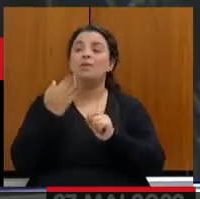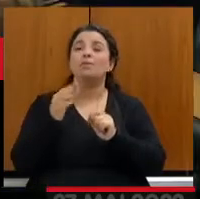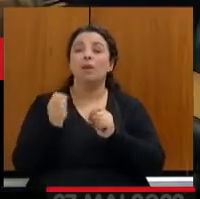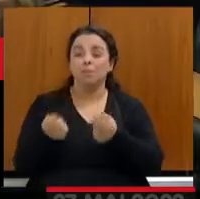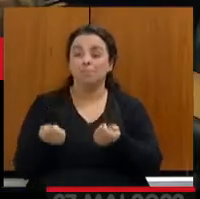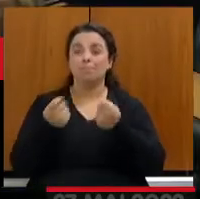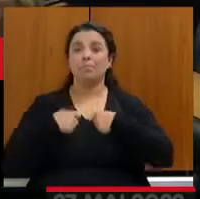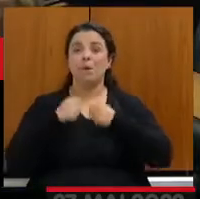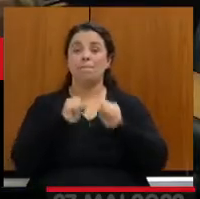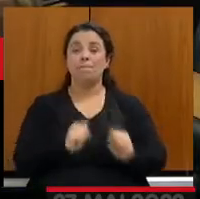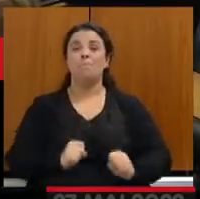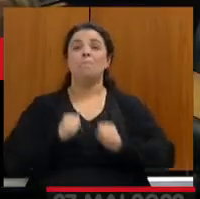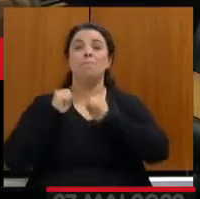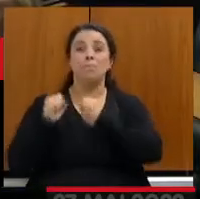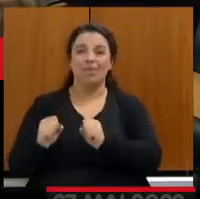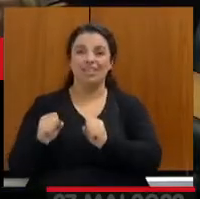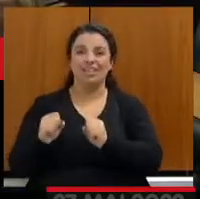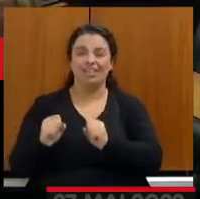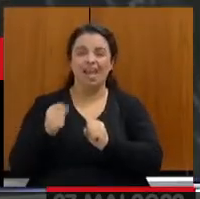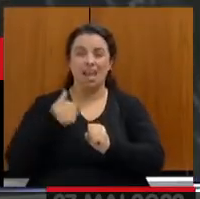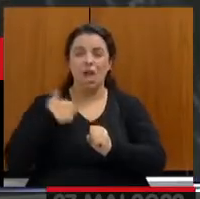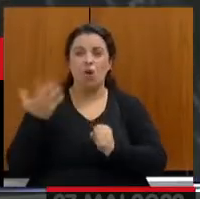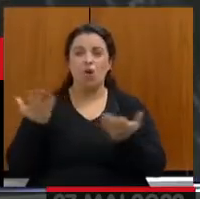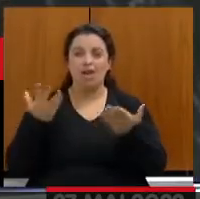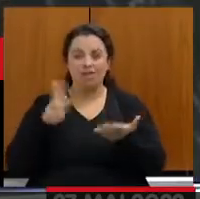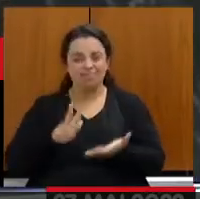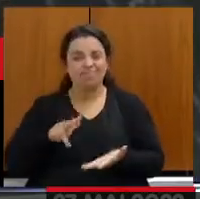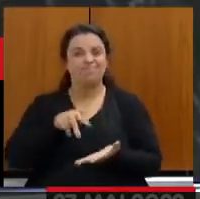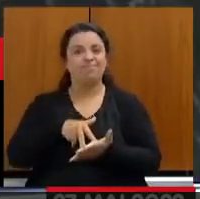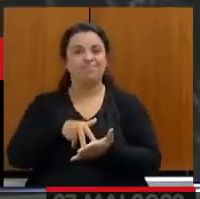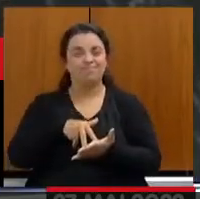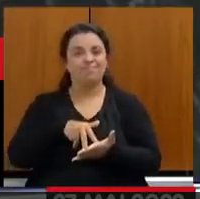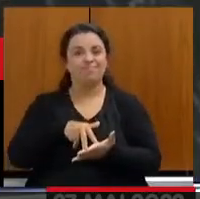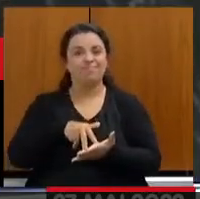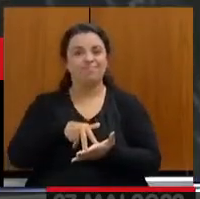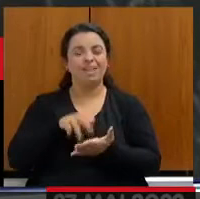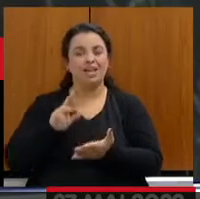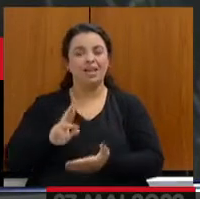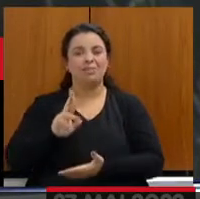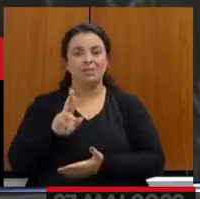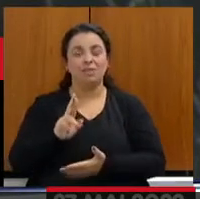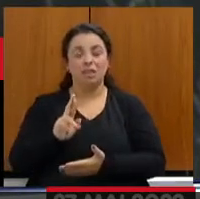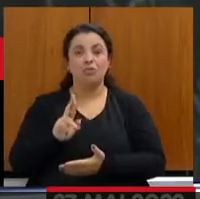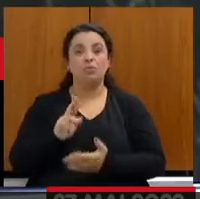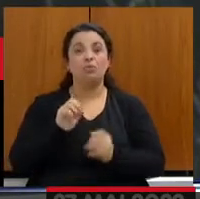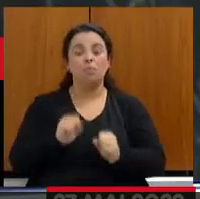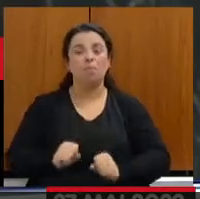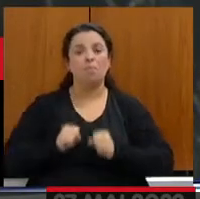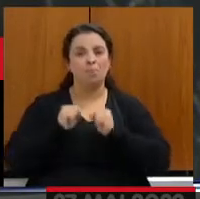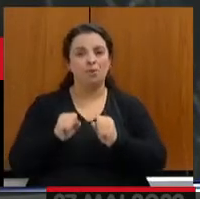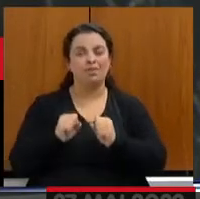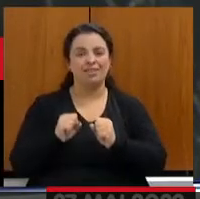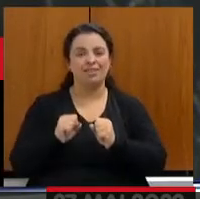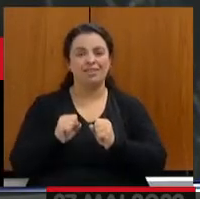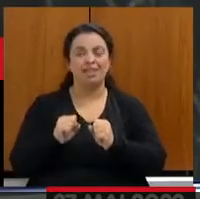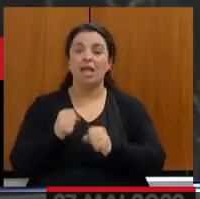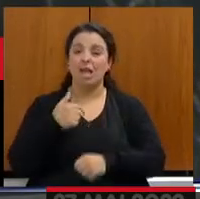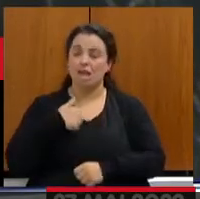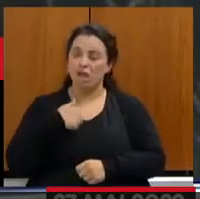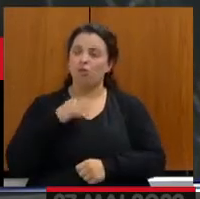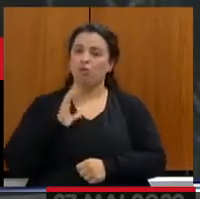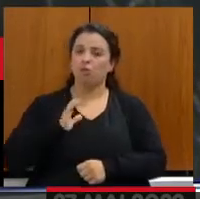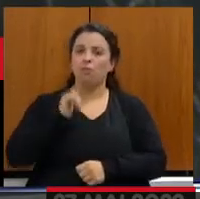eu quero me ver no poder Essa é a minha maior demanda Eu sou uma mulher